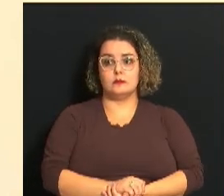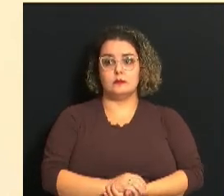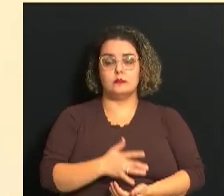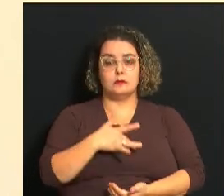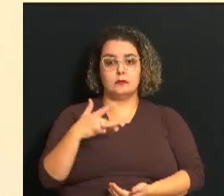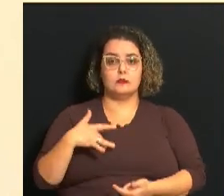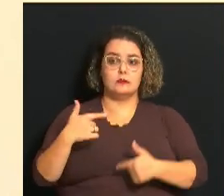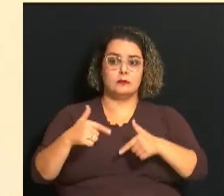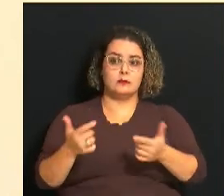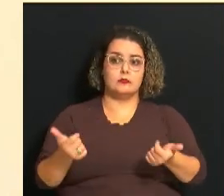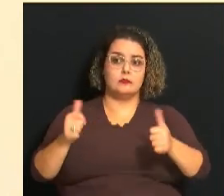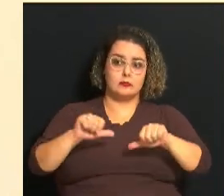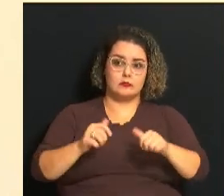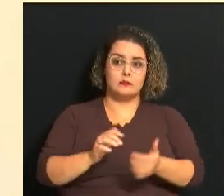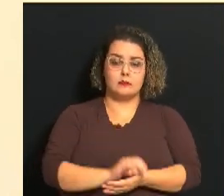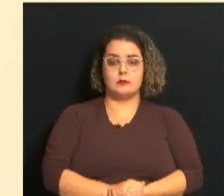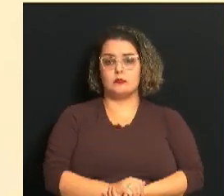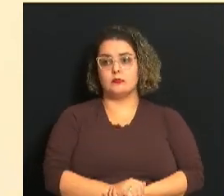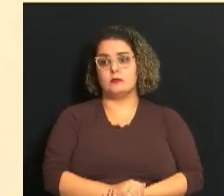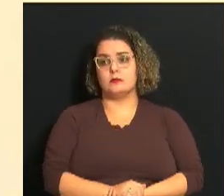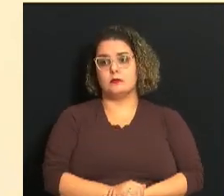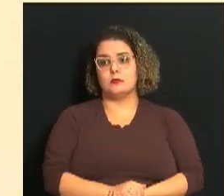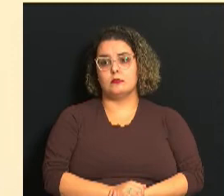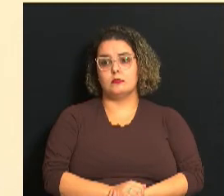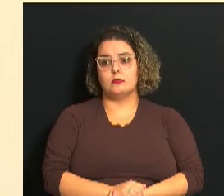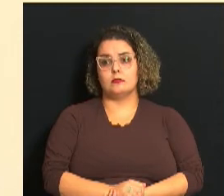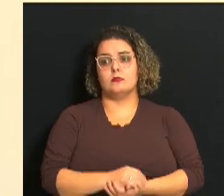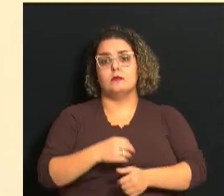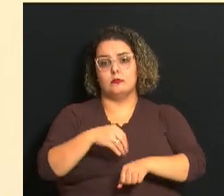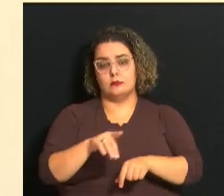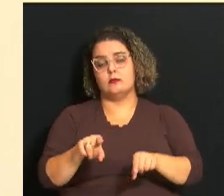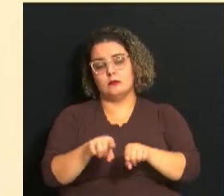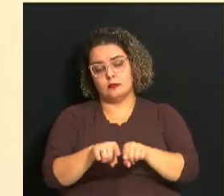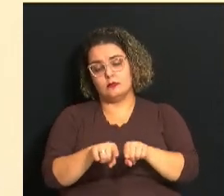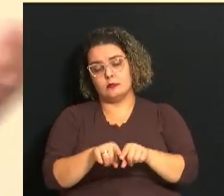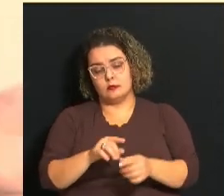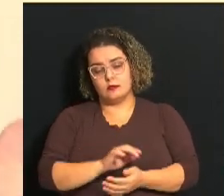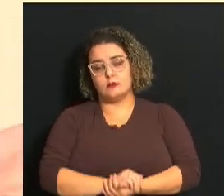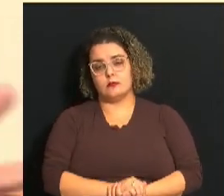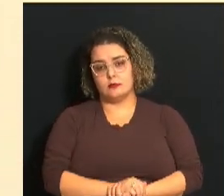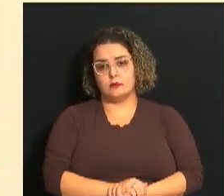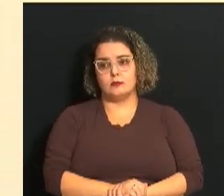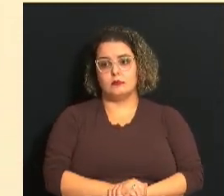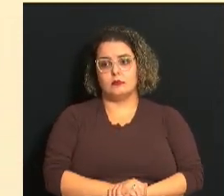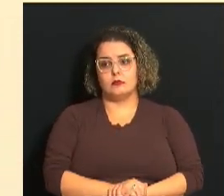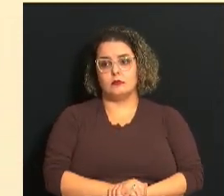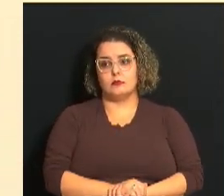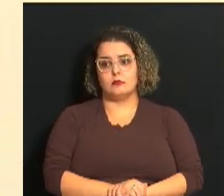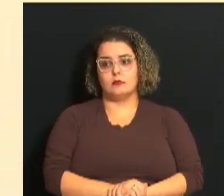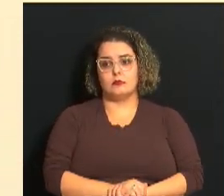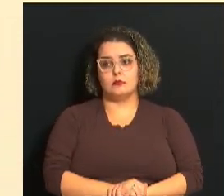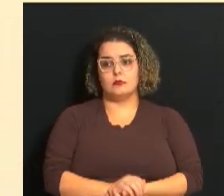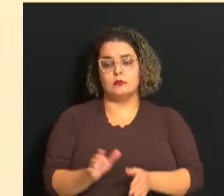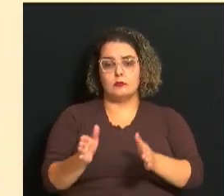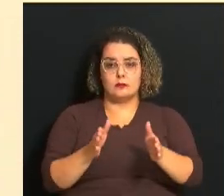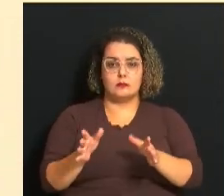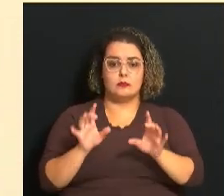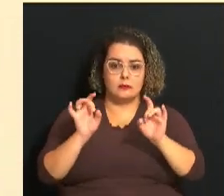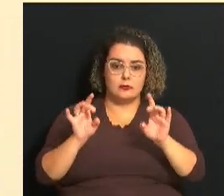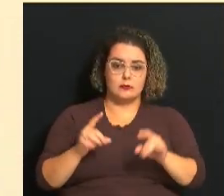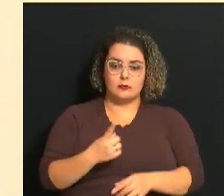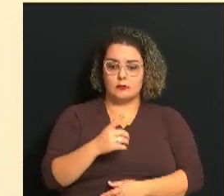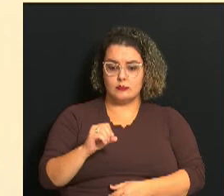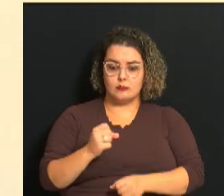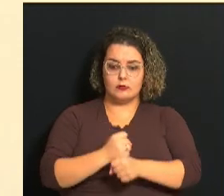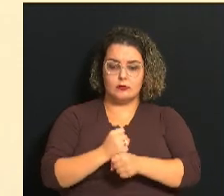Trabalhador infelizmente ela não previne mas é um indicador também serve como indicador e pede aí um período específico dez